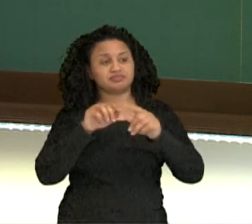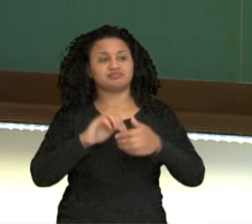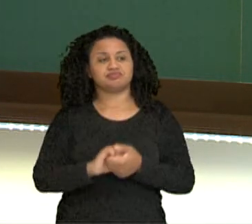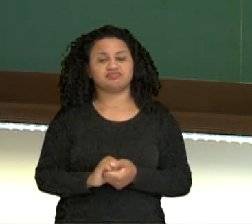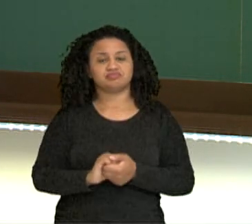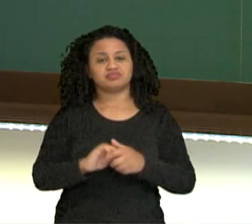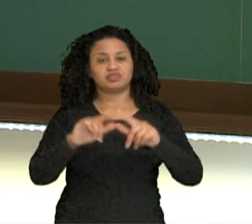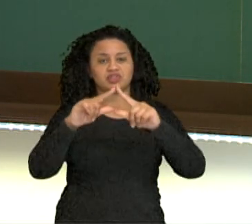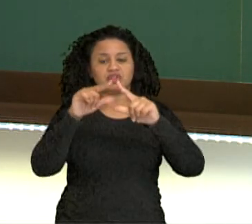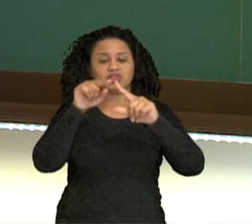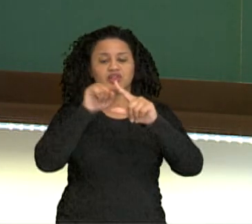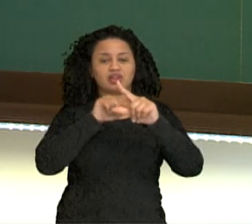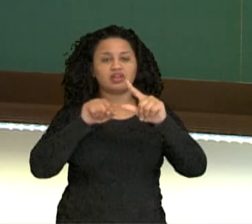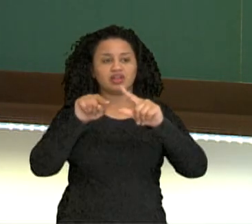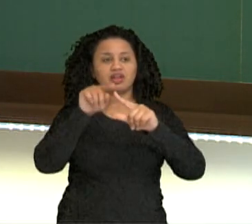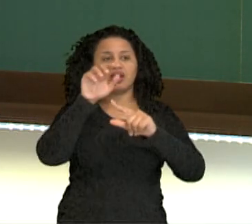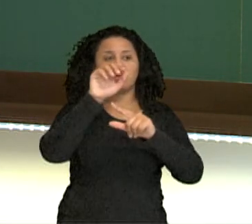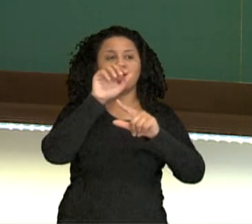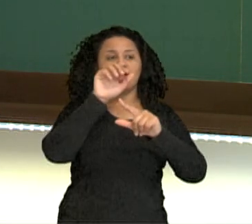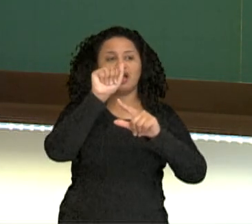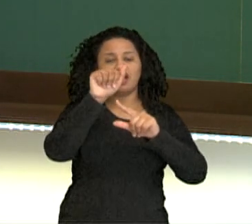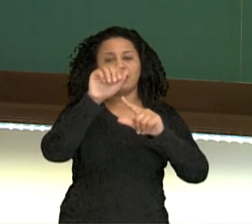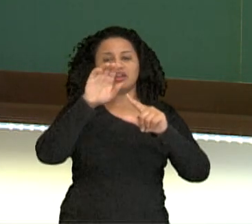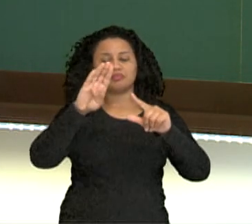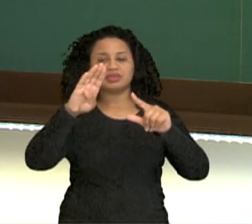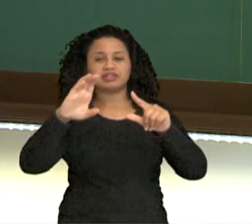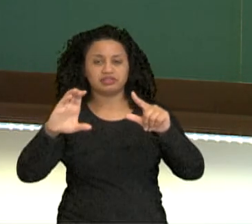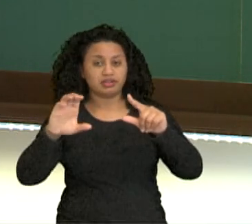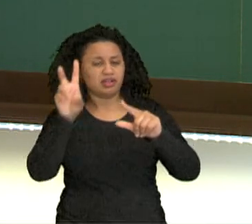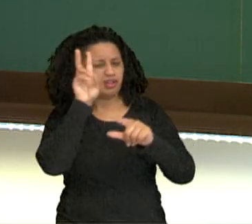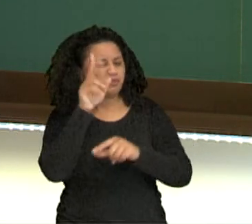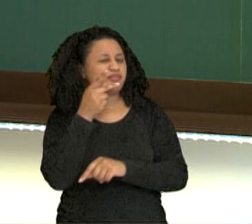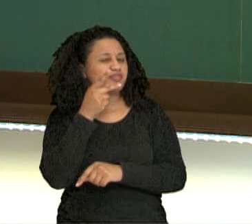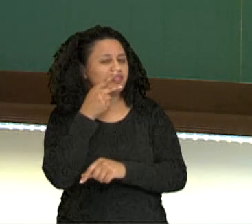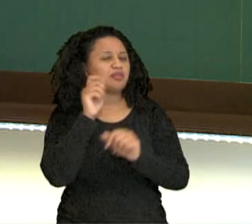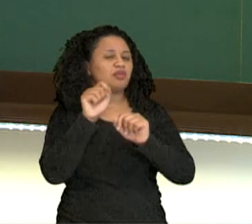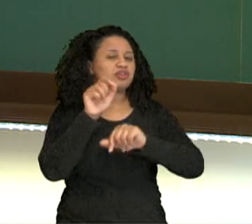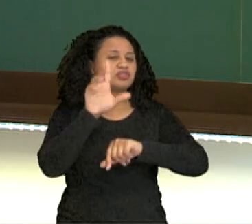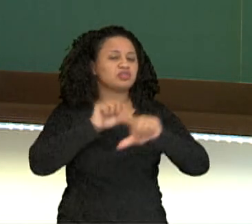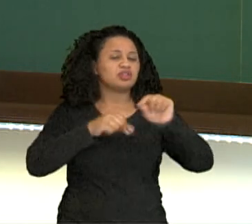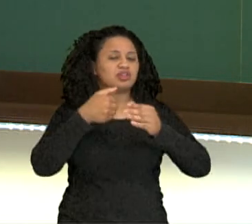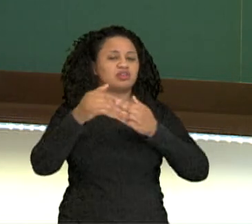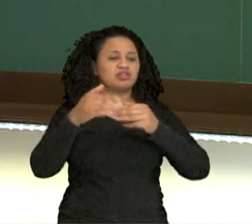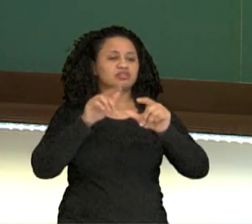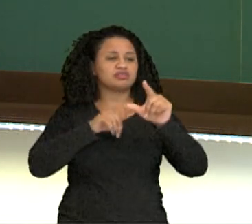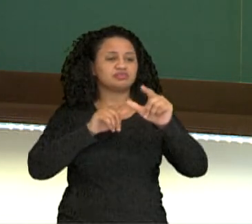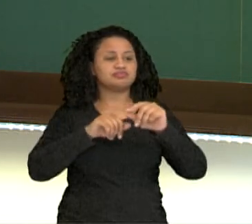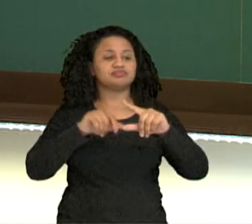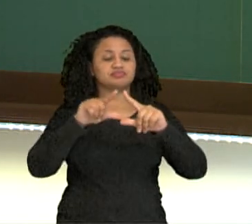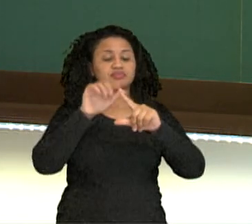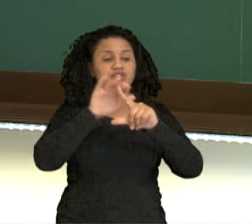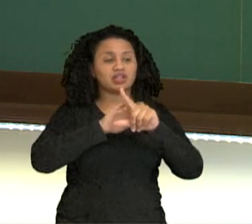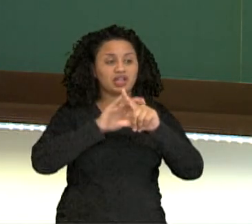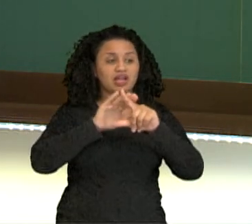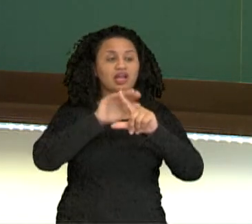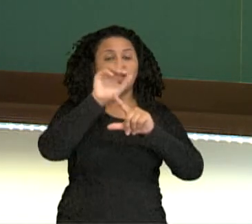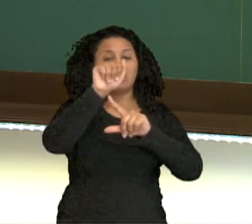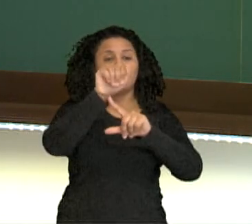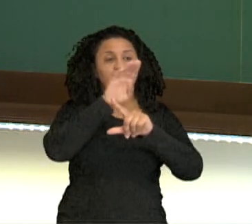A, B e C. Lembra da dica da professora? Posso usar qualquer letra, tá? Lados, segmentos